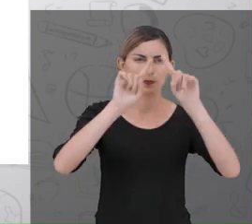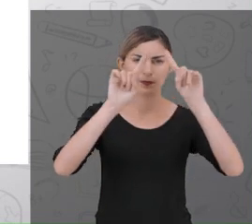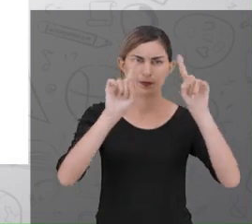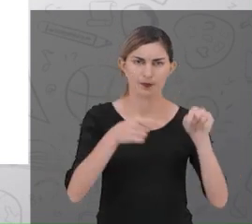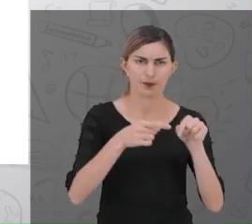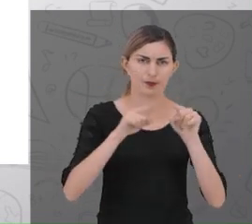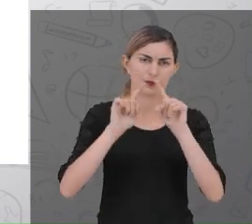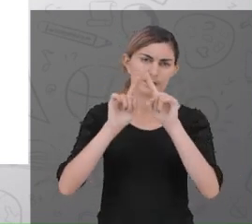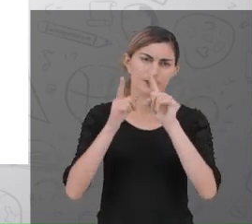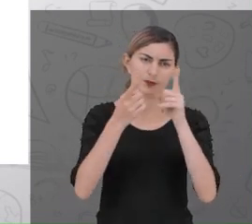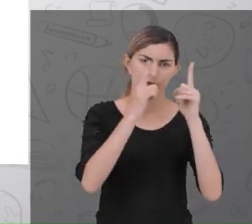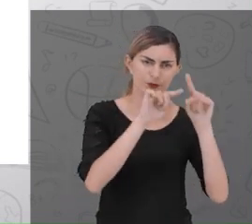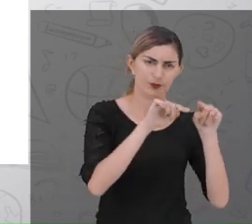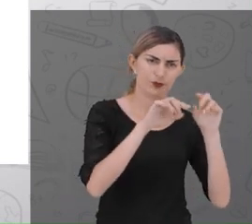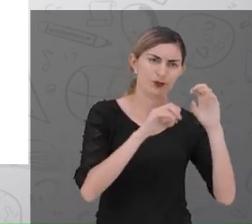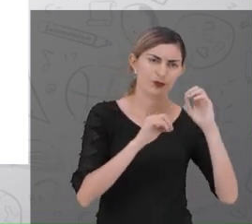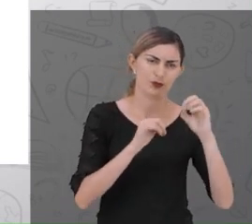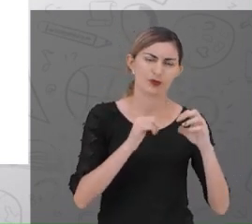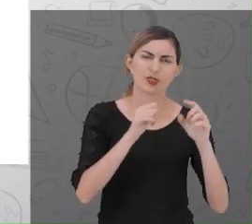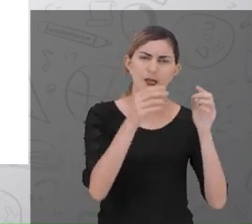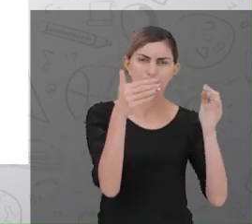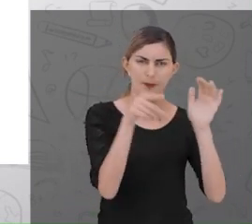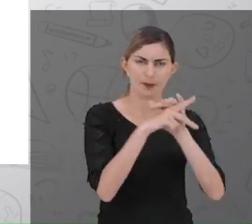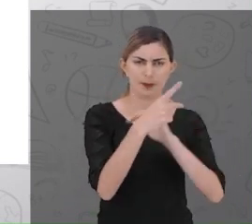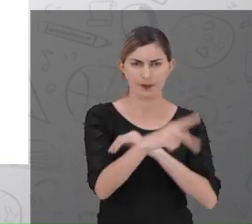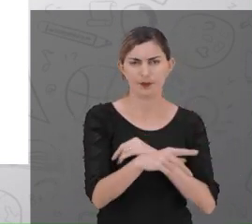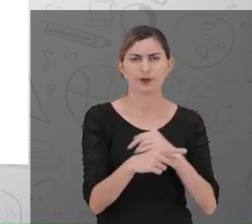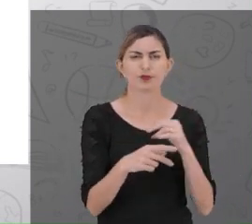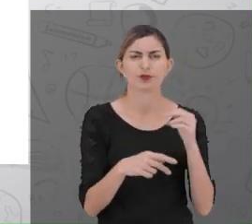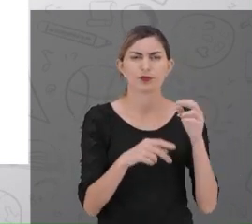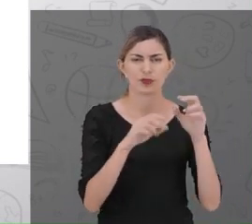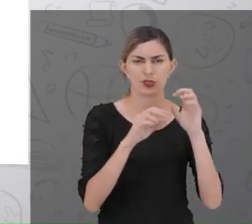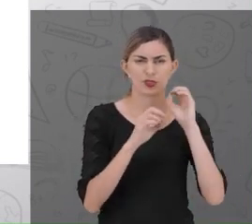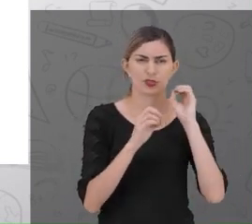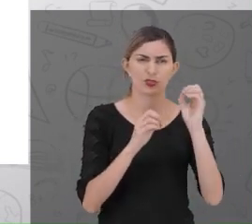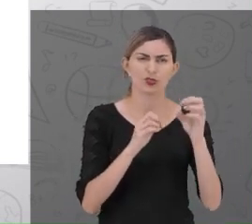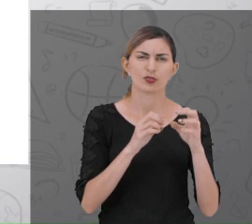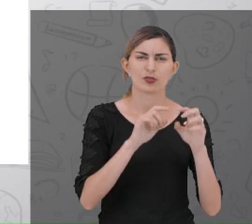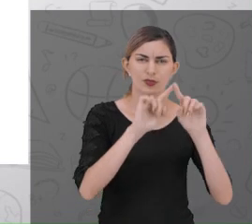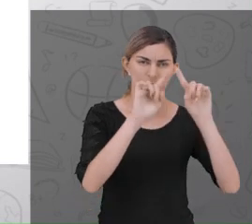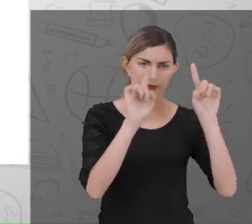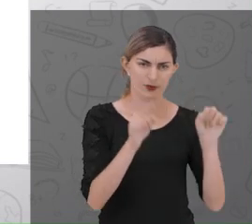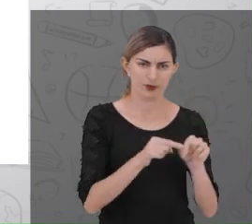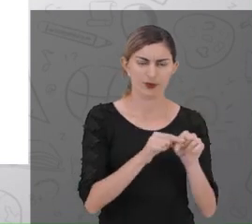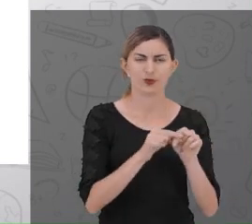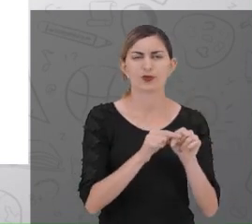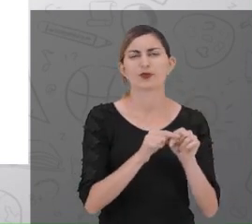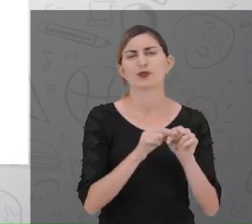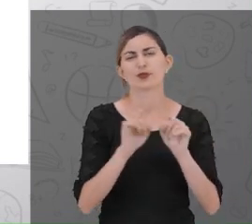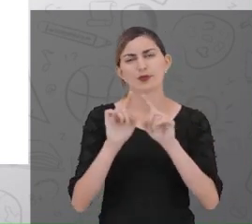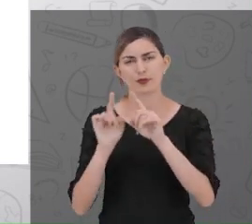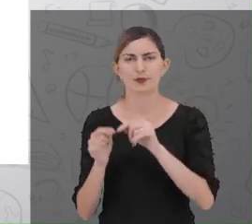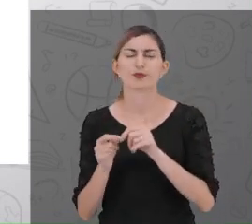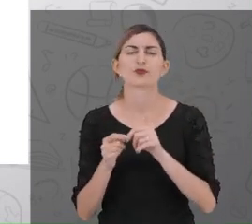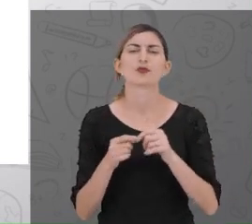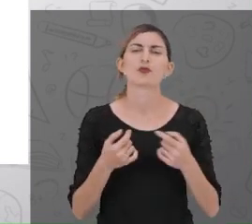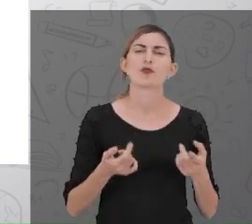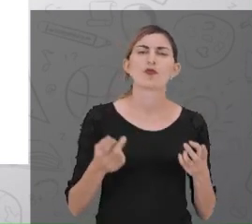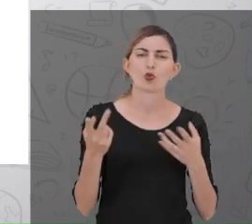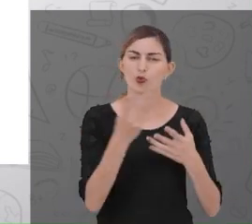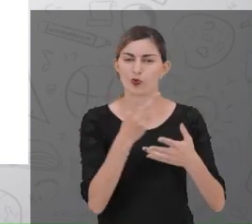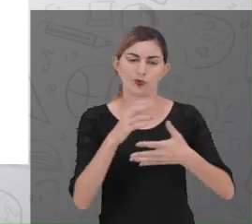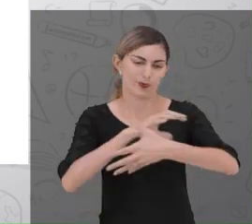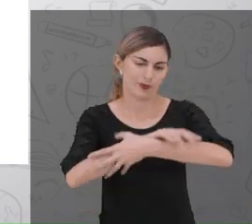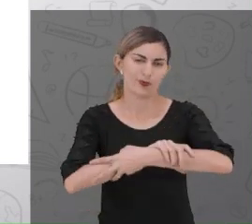No primeiro parêntese, do lado esquerdo, nós temos que a participação da entidade cliente no relacionamento é